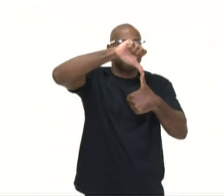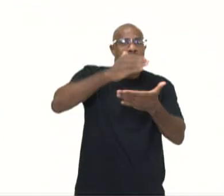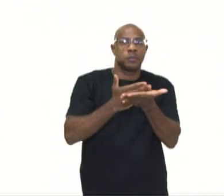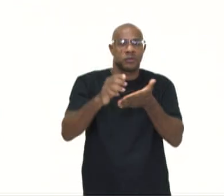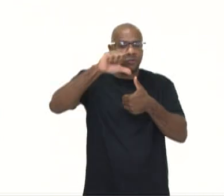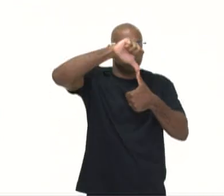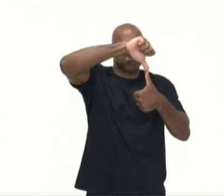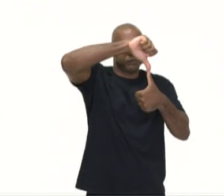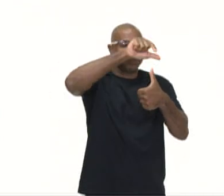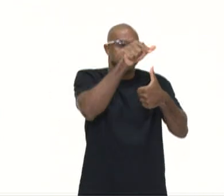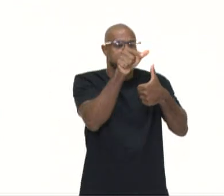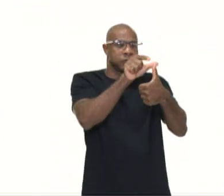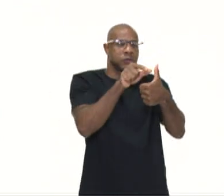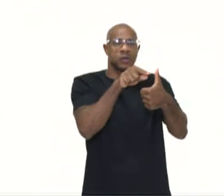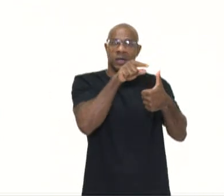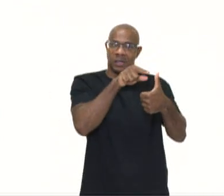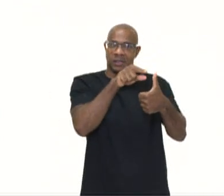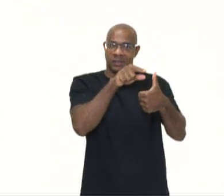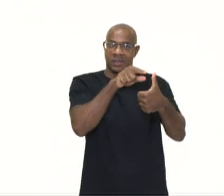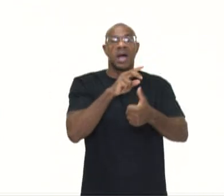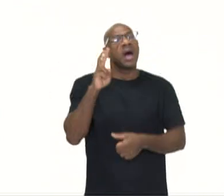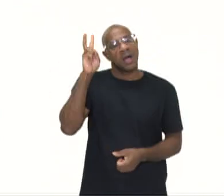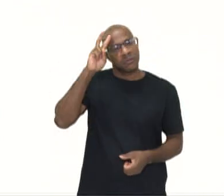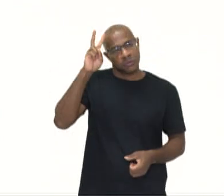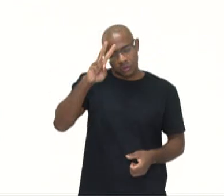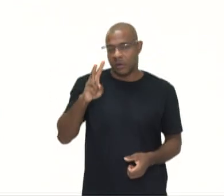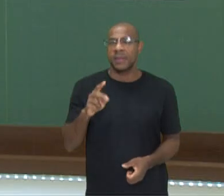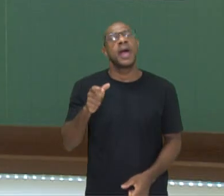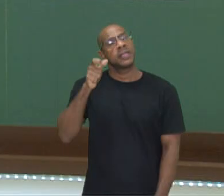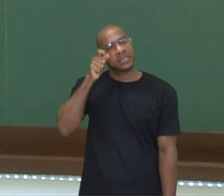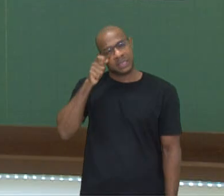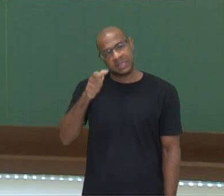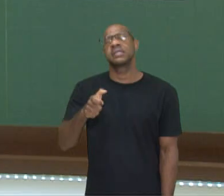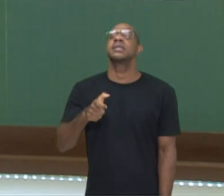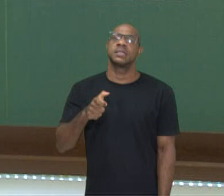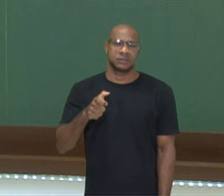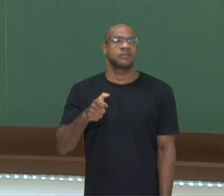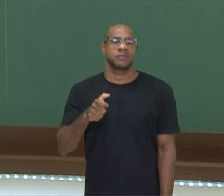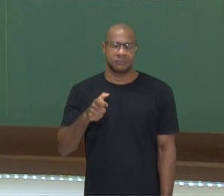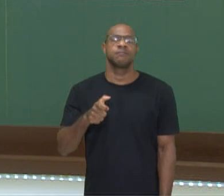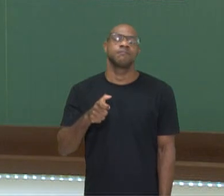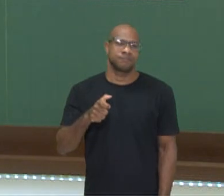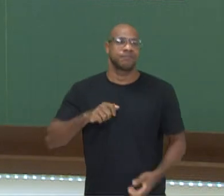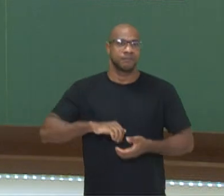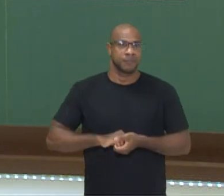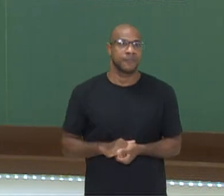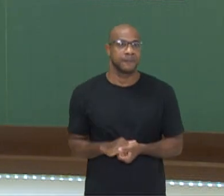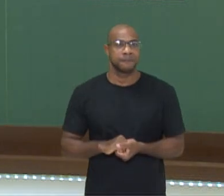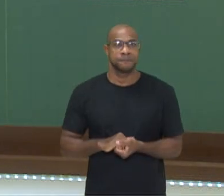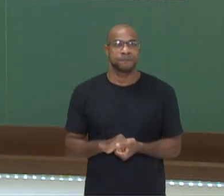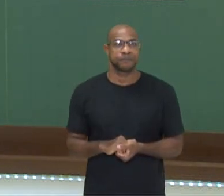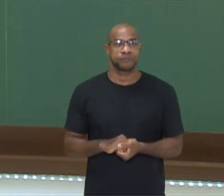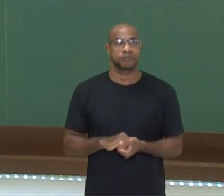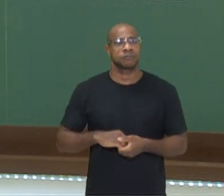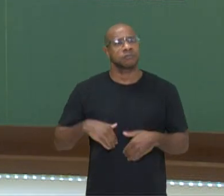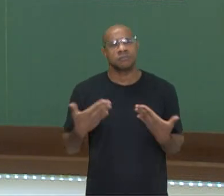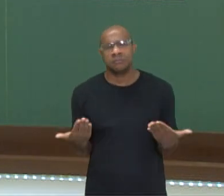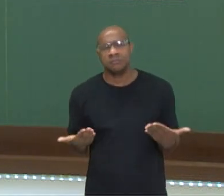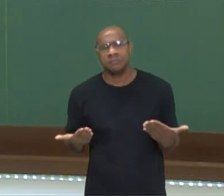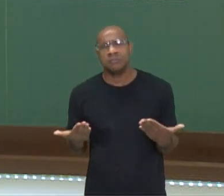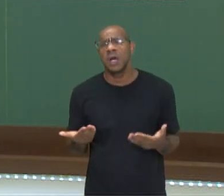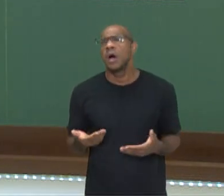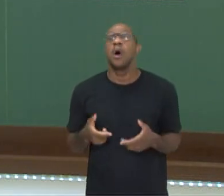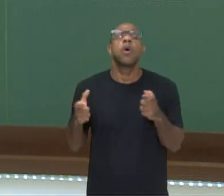anos. Mas sua história é bem mais interessante do que você imagina. Vamos lá? Então, onde